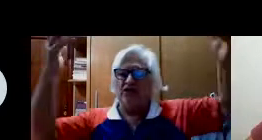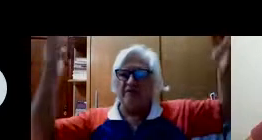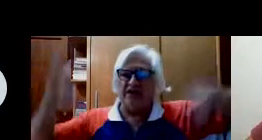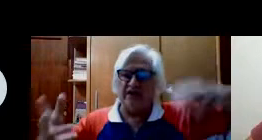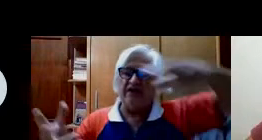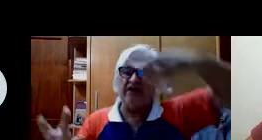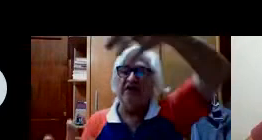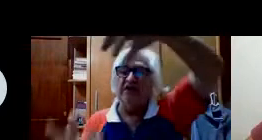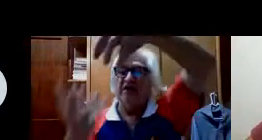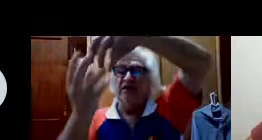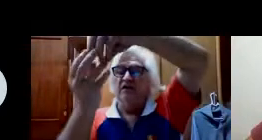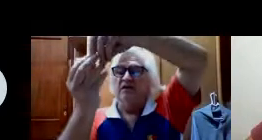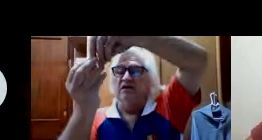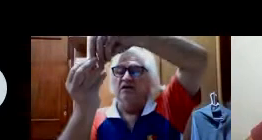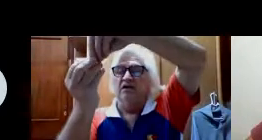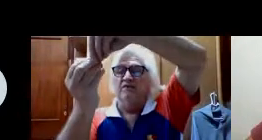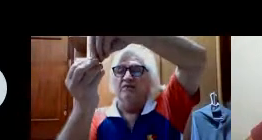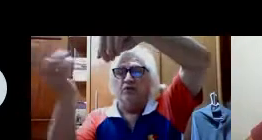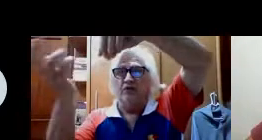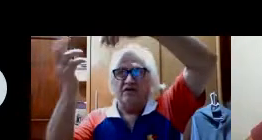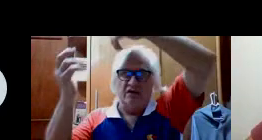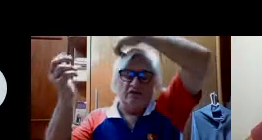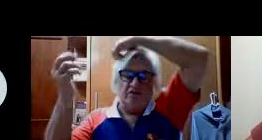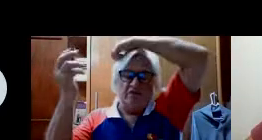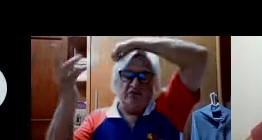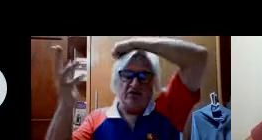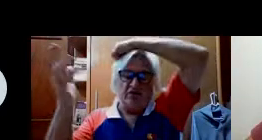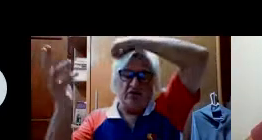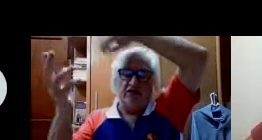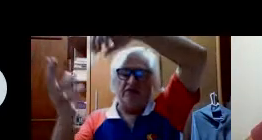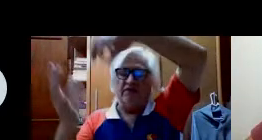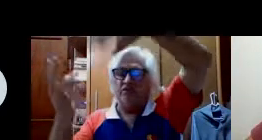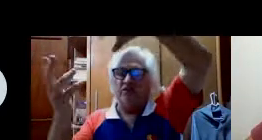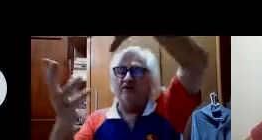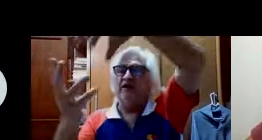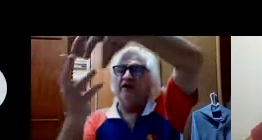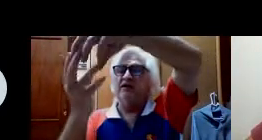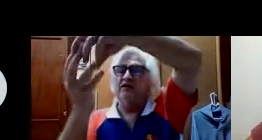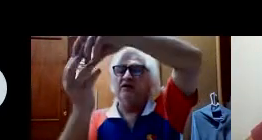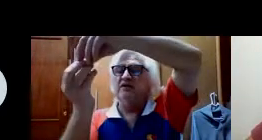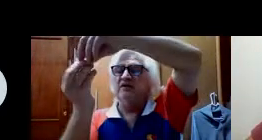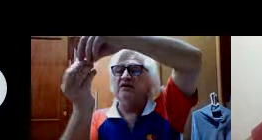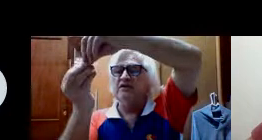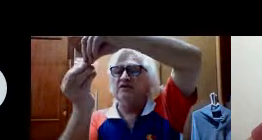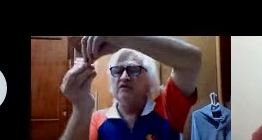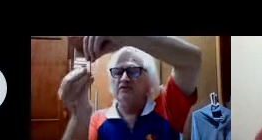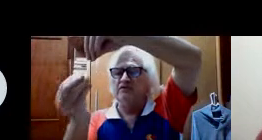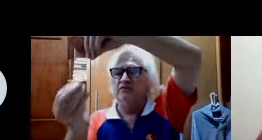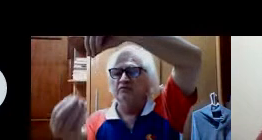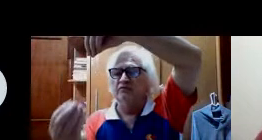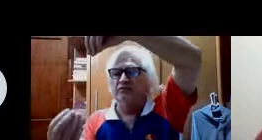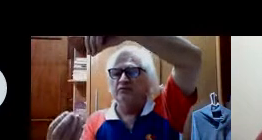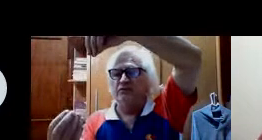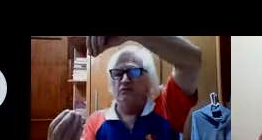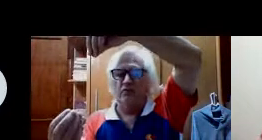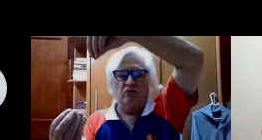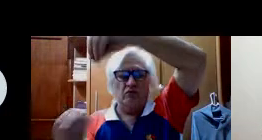a torre é metálica. O poste não, o poste é isolante, mas a torre é metálica. Então, existe